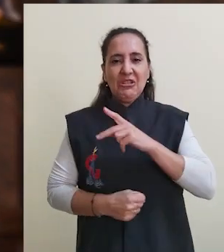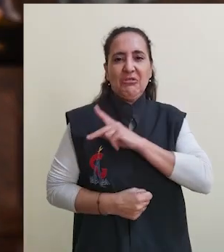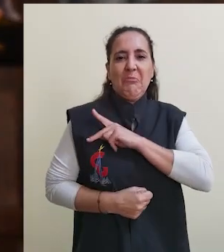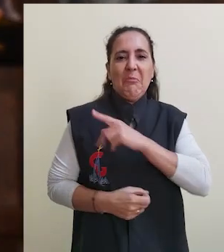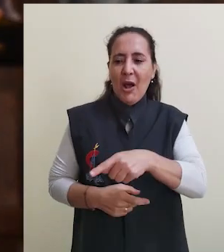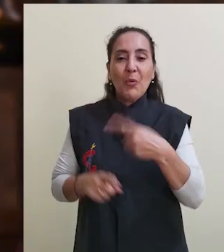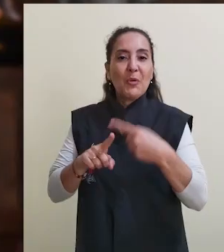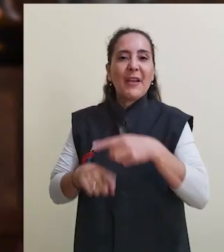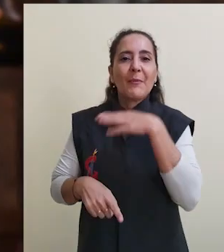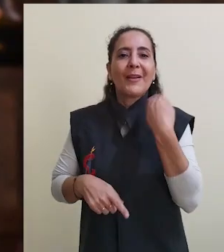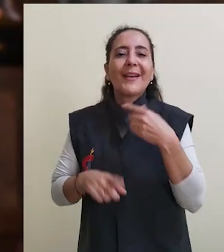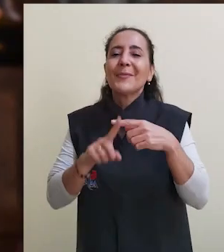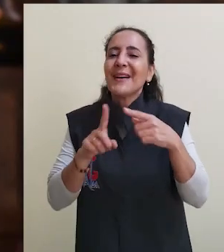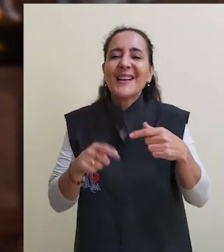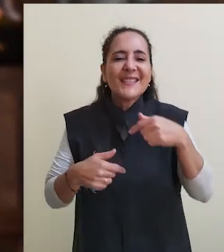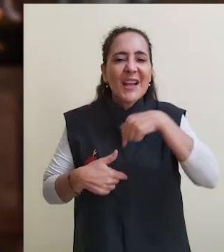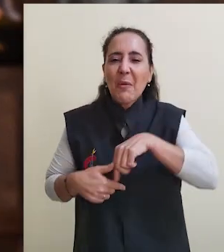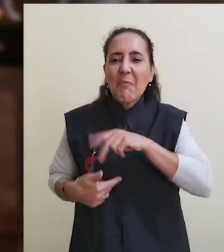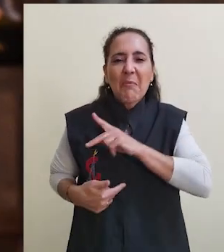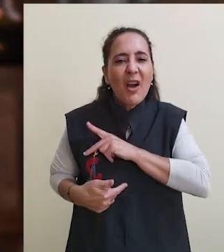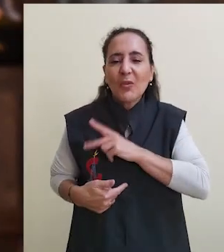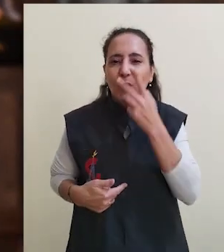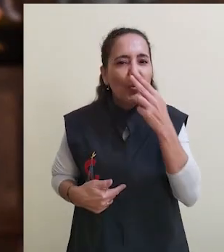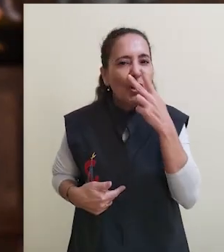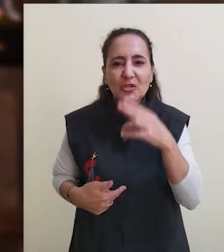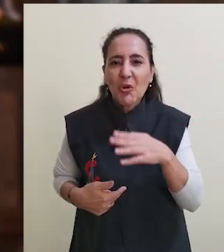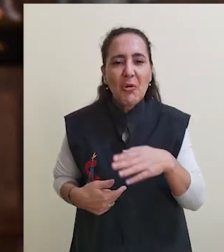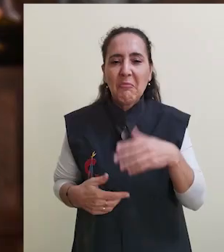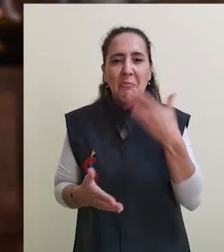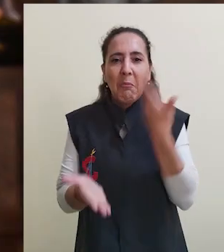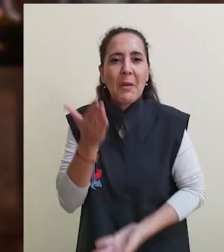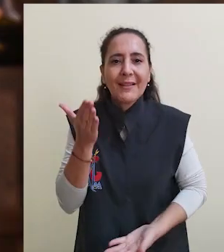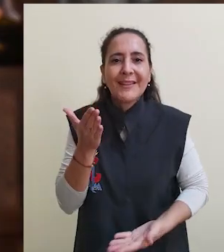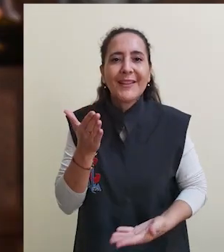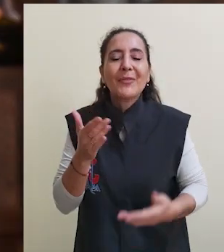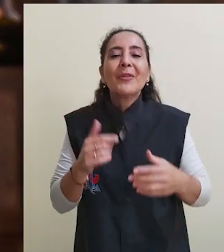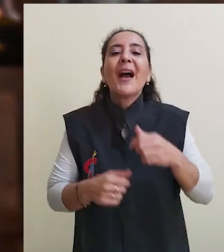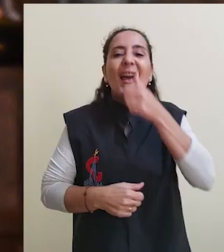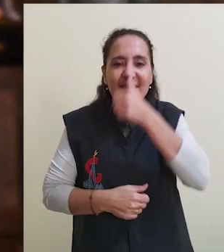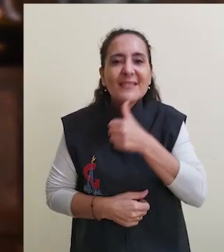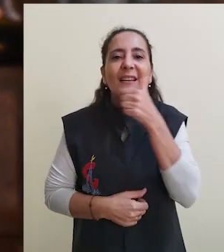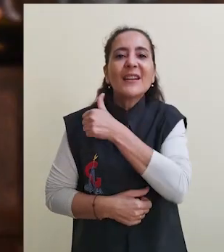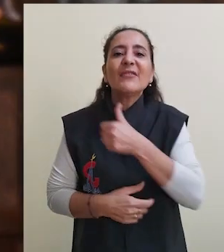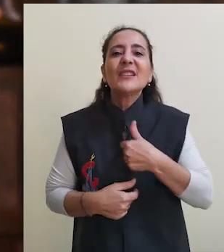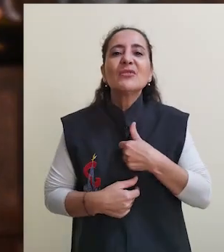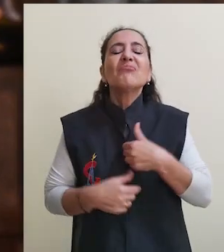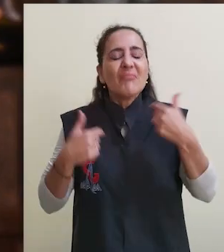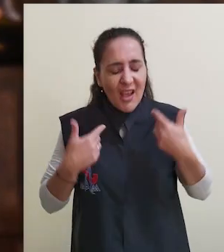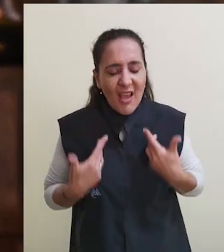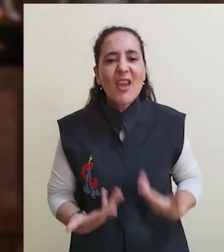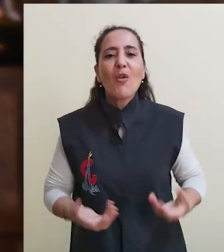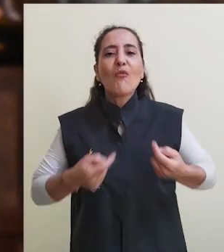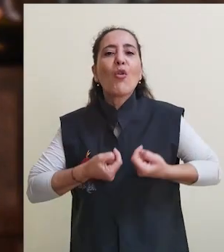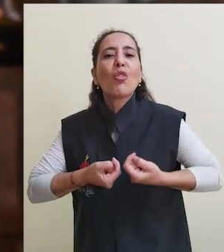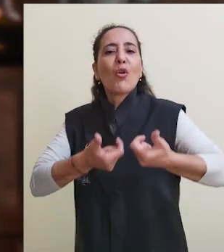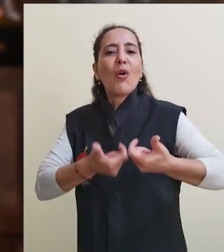Paulo, porque esse é o olhar do céu, ele como Jesus não vai ser assassinado, ele vai ser sacrificado, eu vou ser